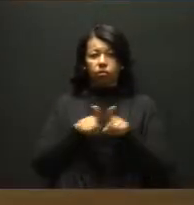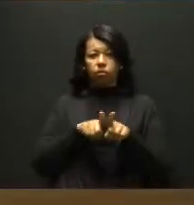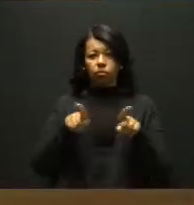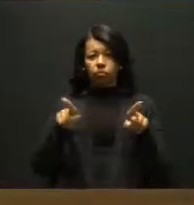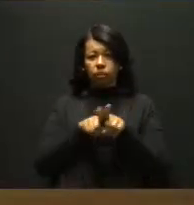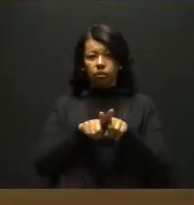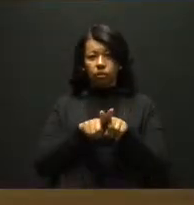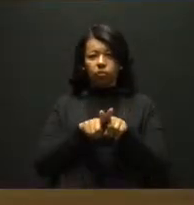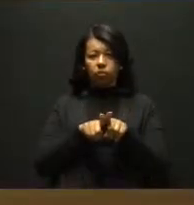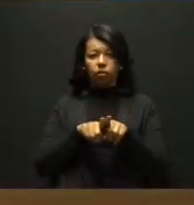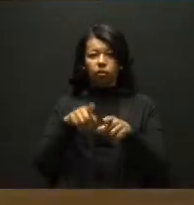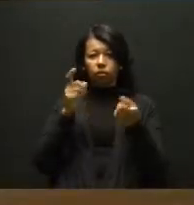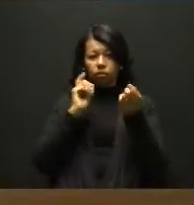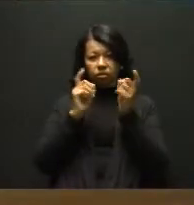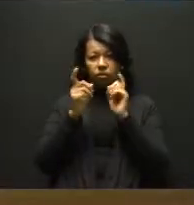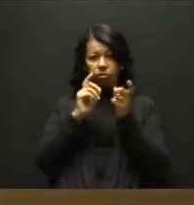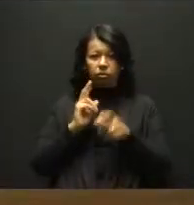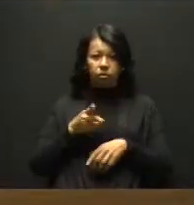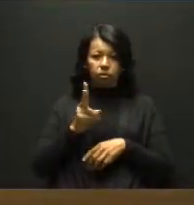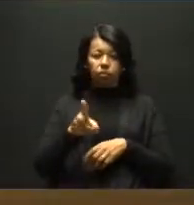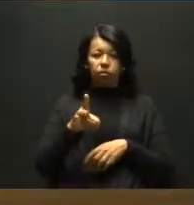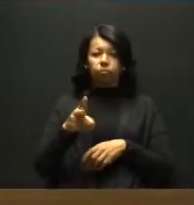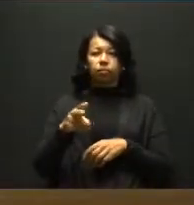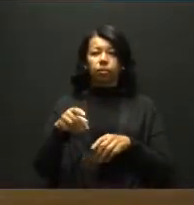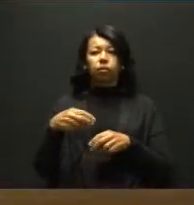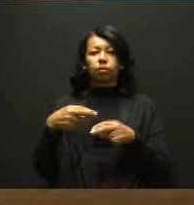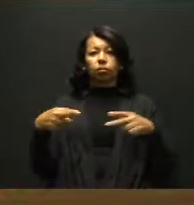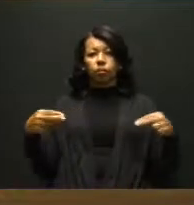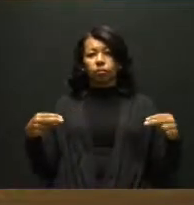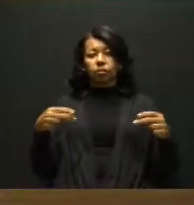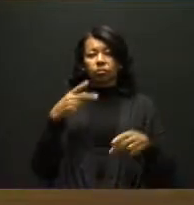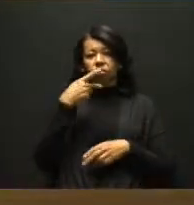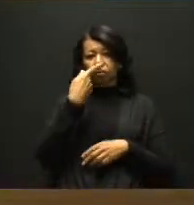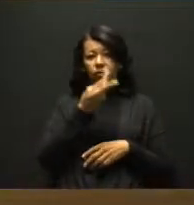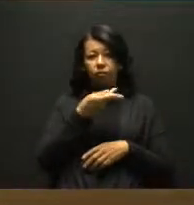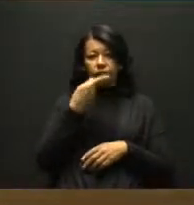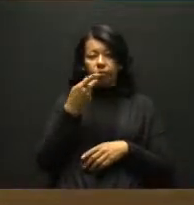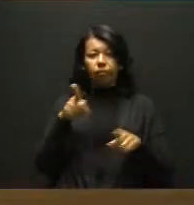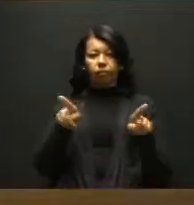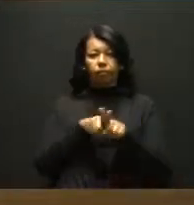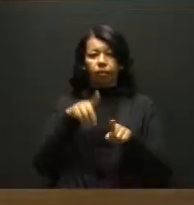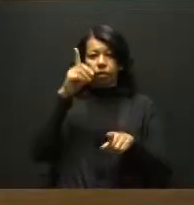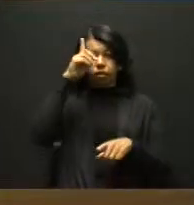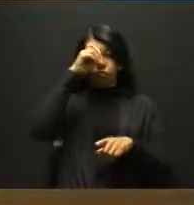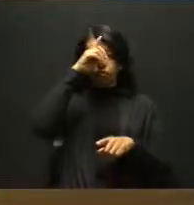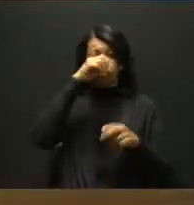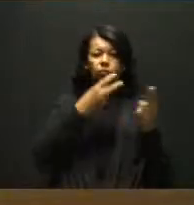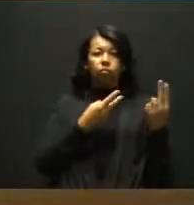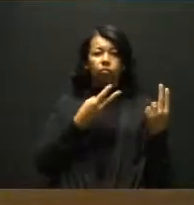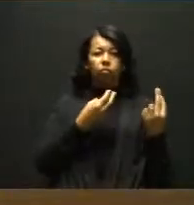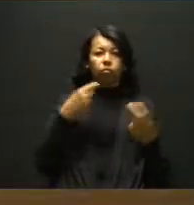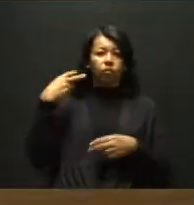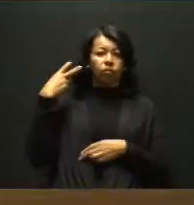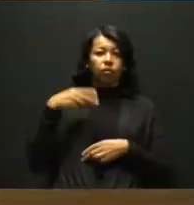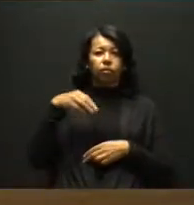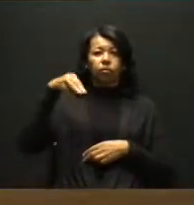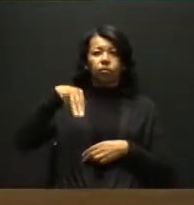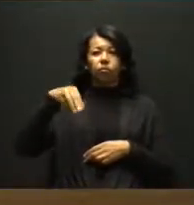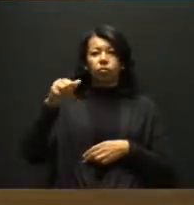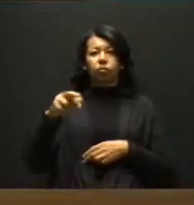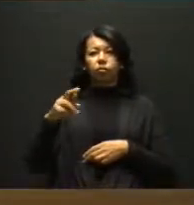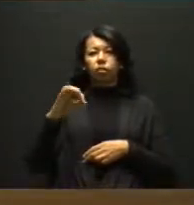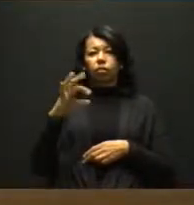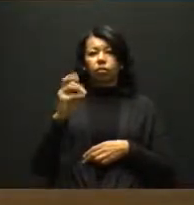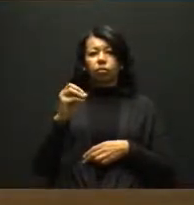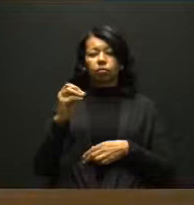todas as sessões sempre falando a mesma coisa é o caso também do hospital como vereador martinho aqui colocou prontamente ali